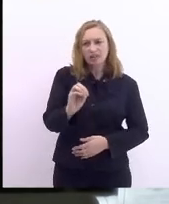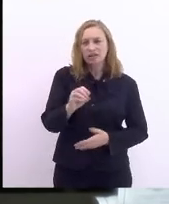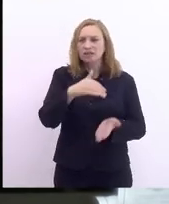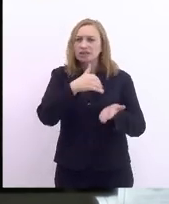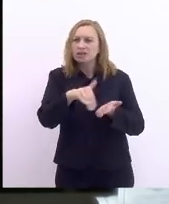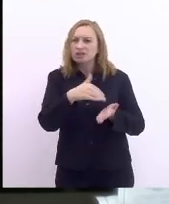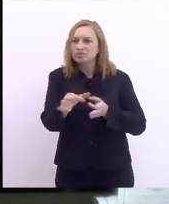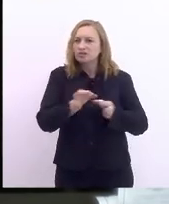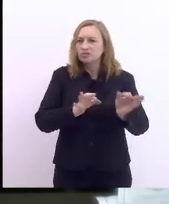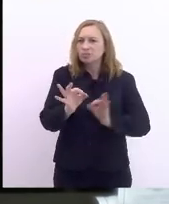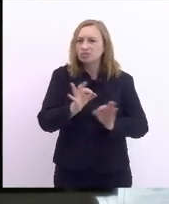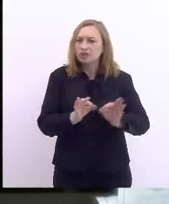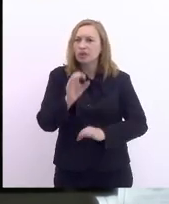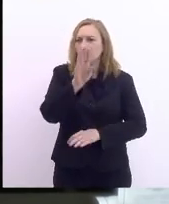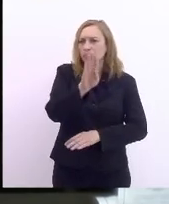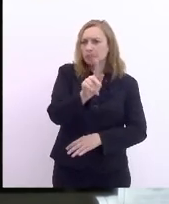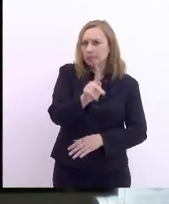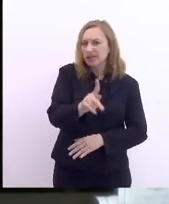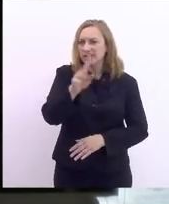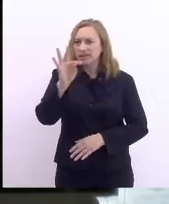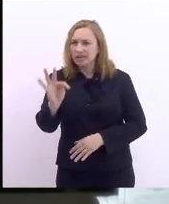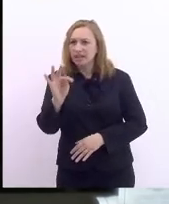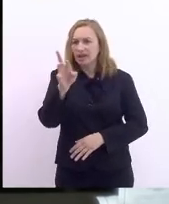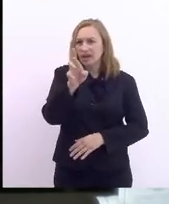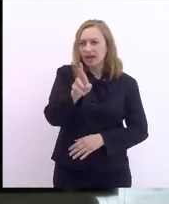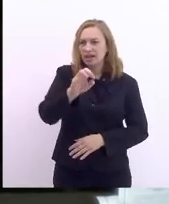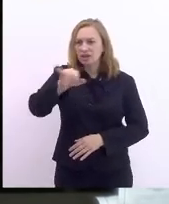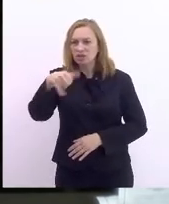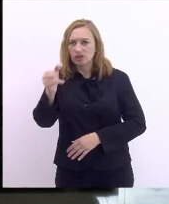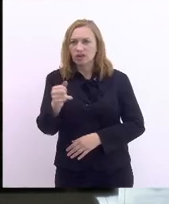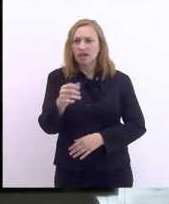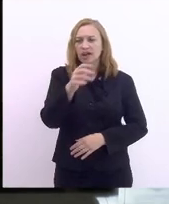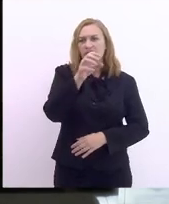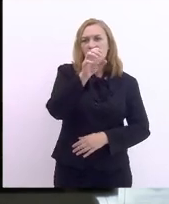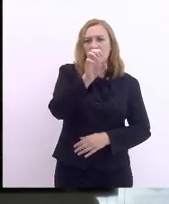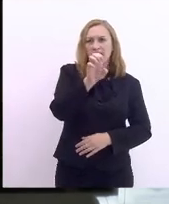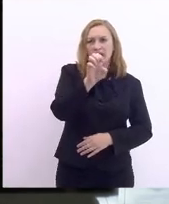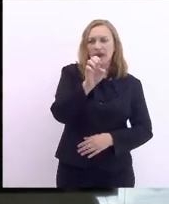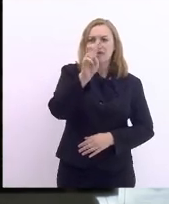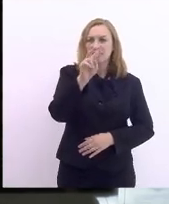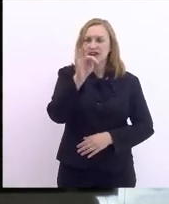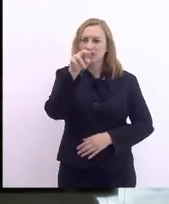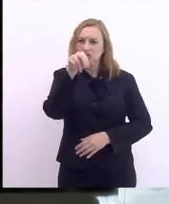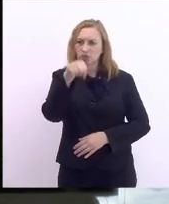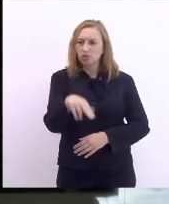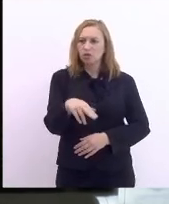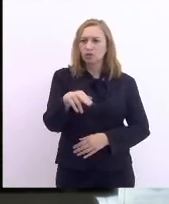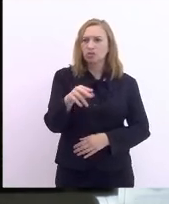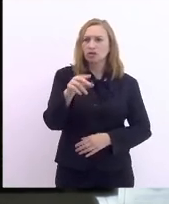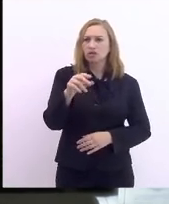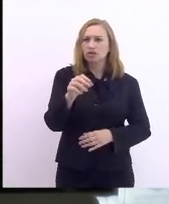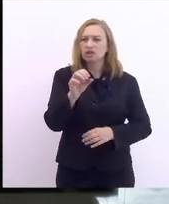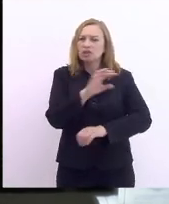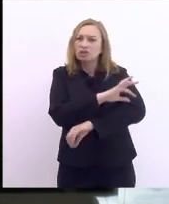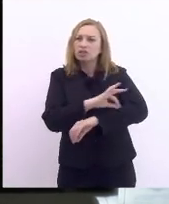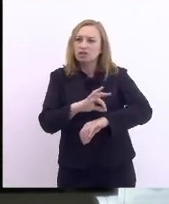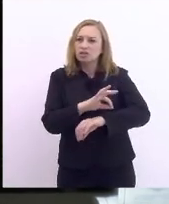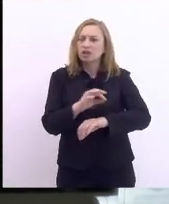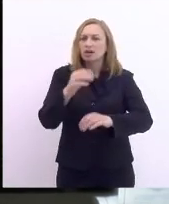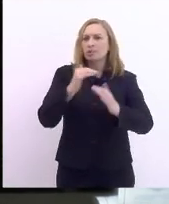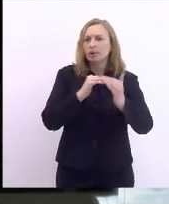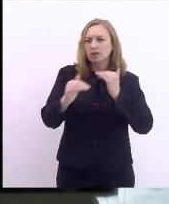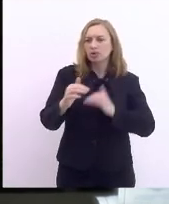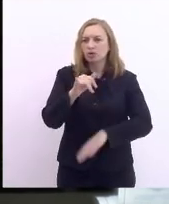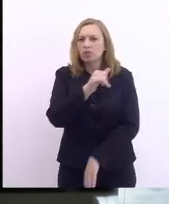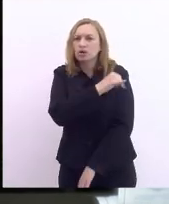secretário de organização do PT RJ Everton Trindade a engenharia metrô